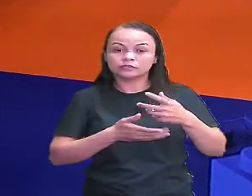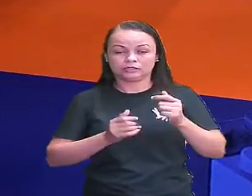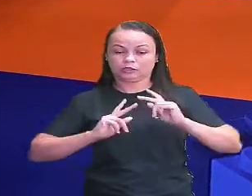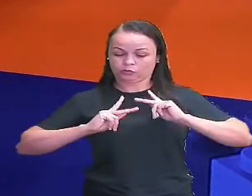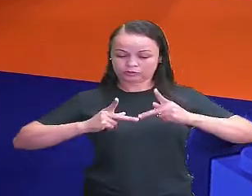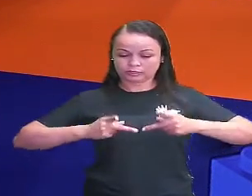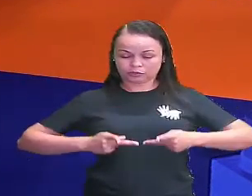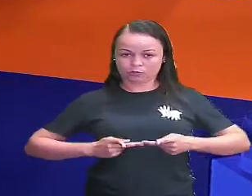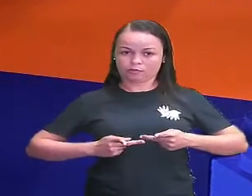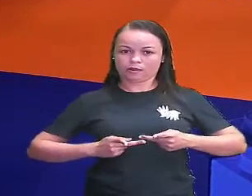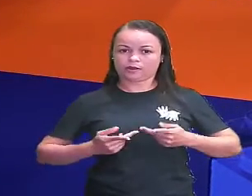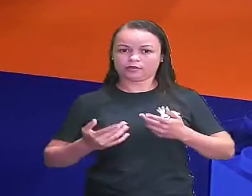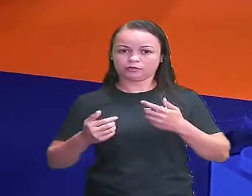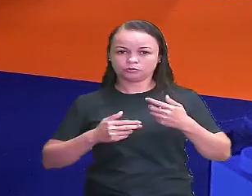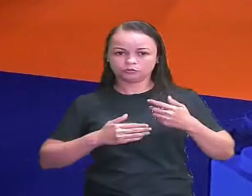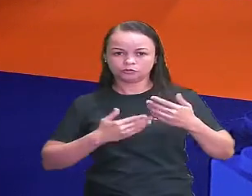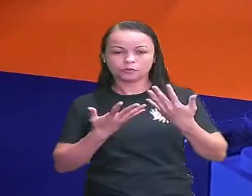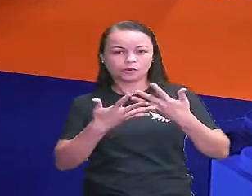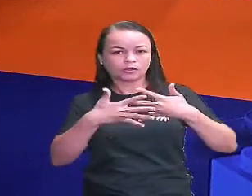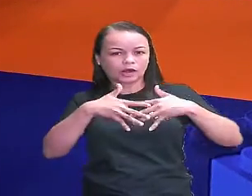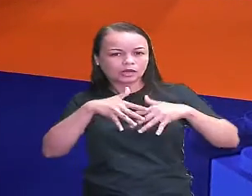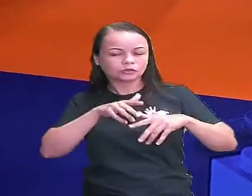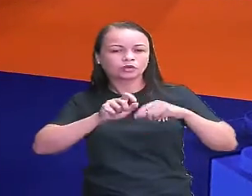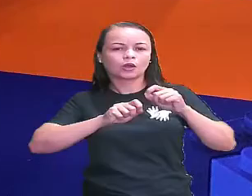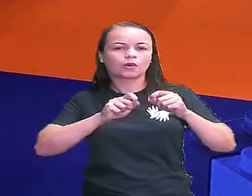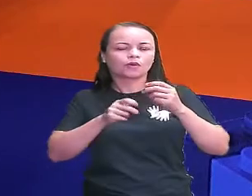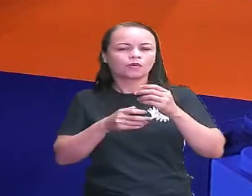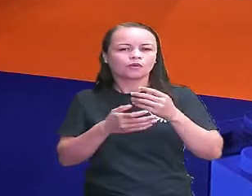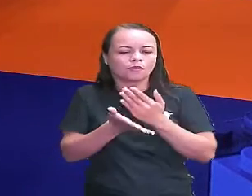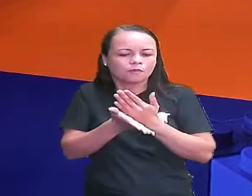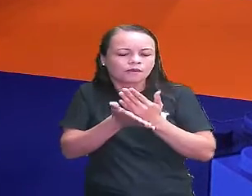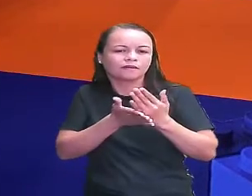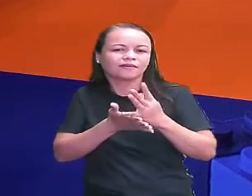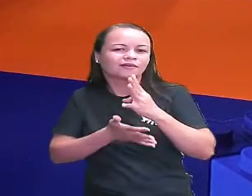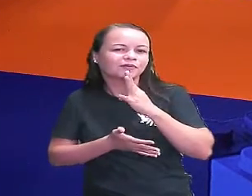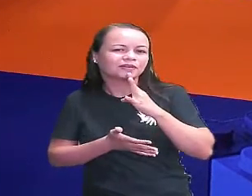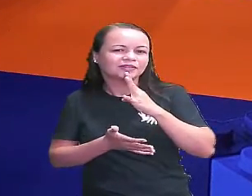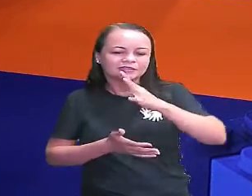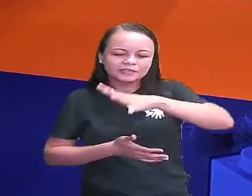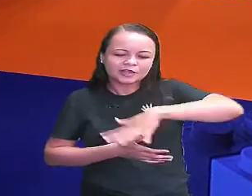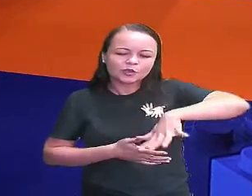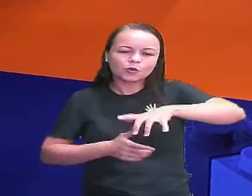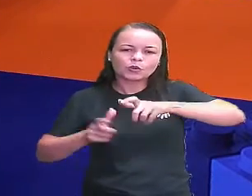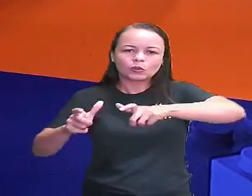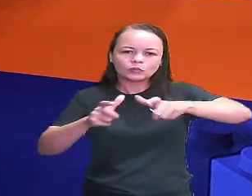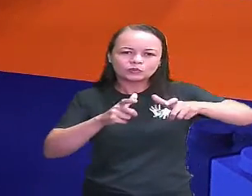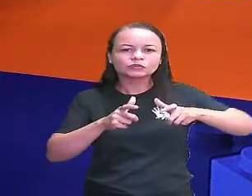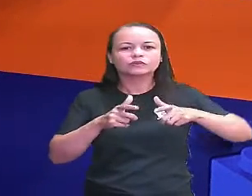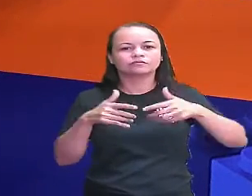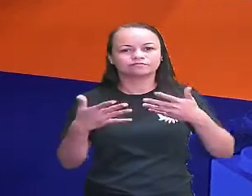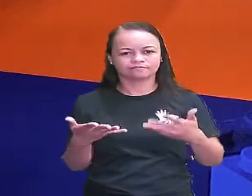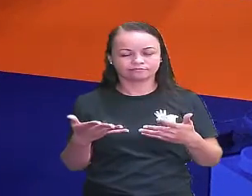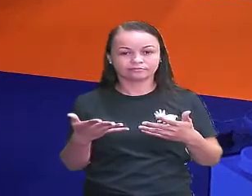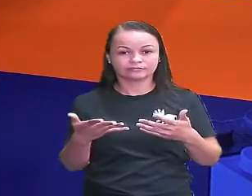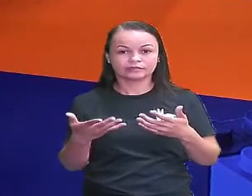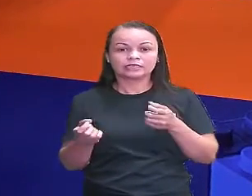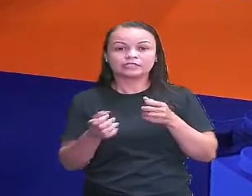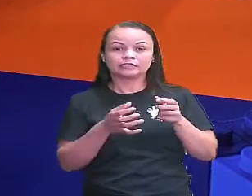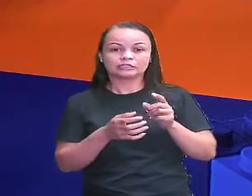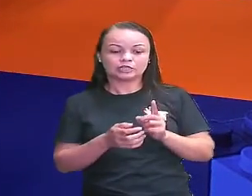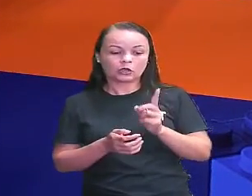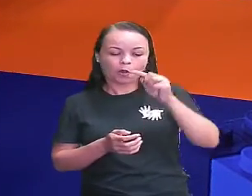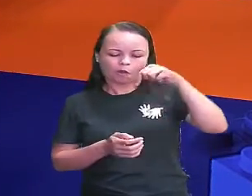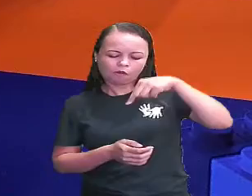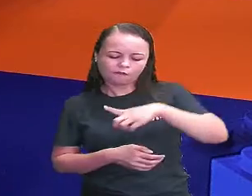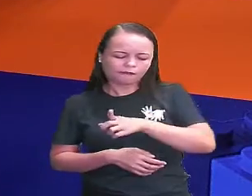humano, por natureza, ele começa a conhecer o seu espaço, se